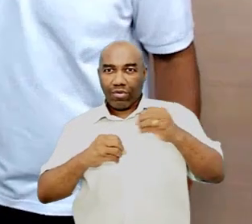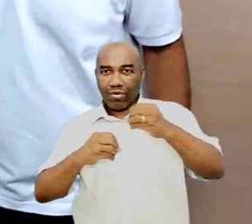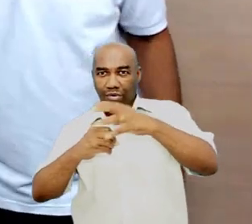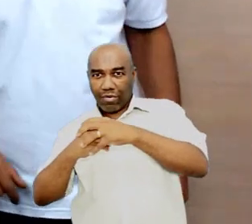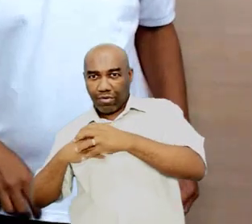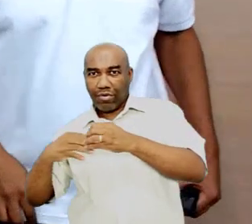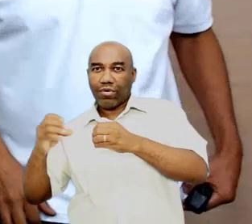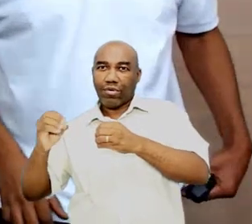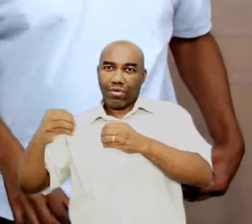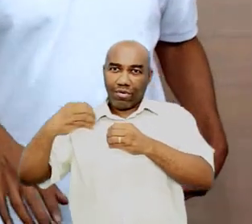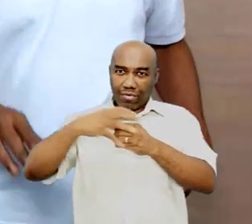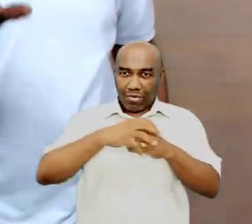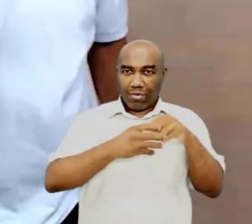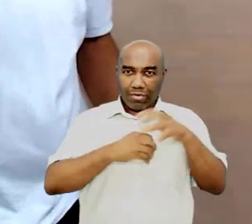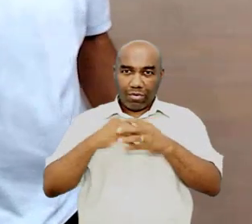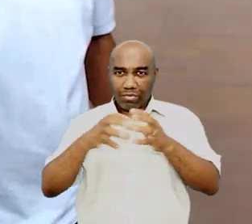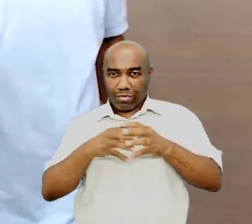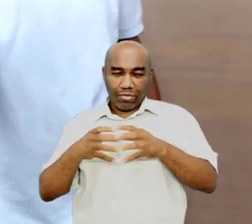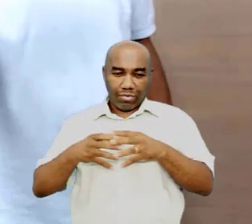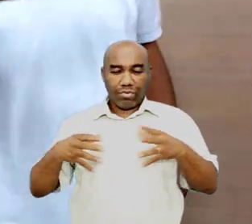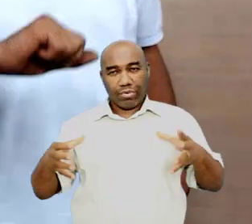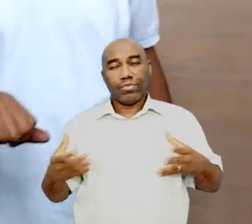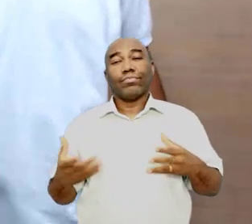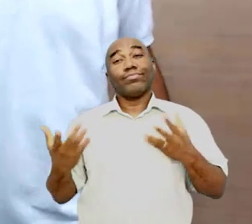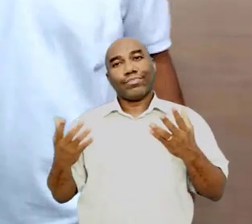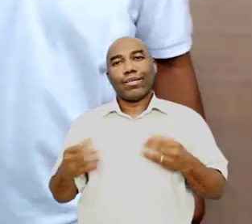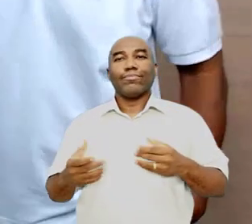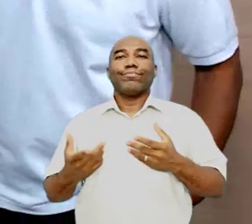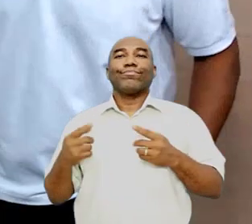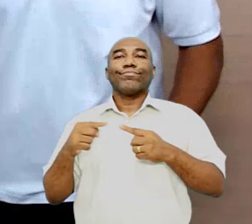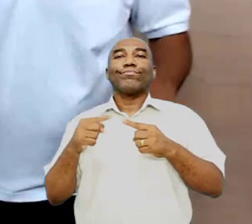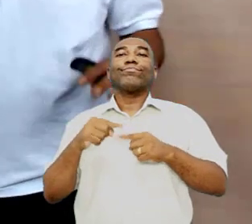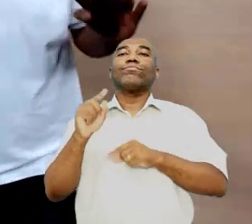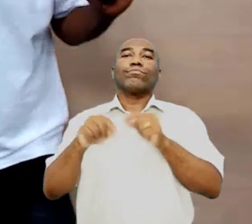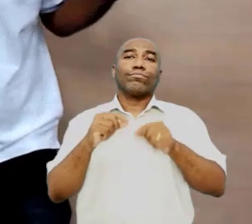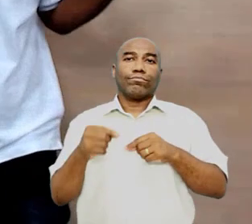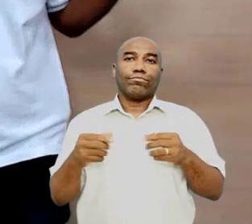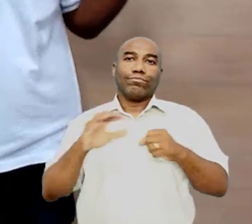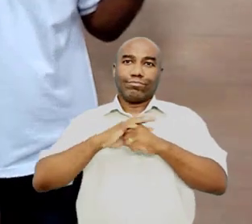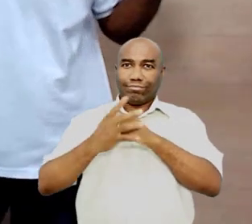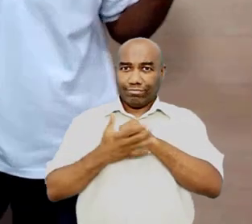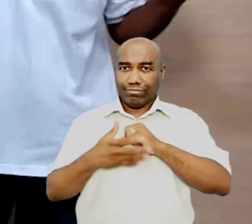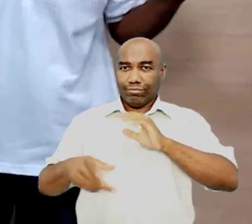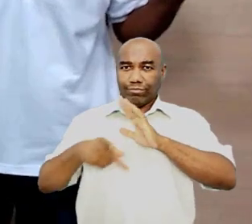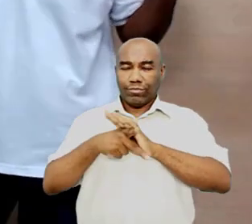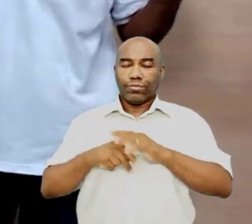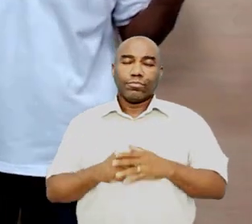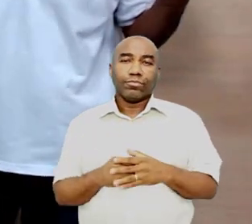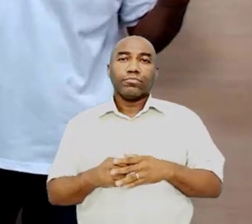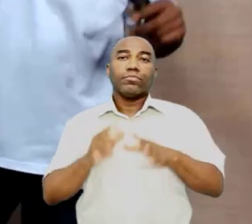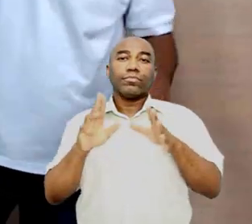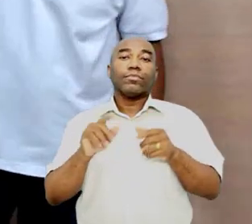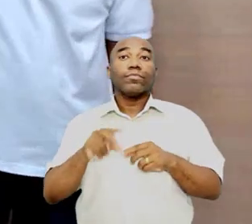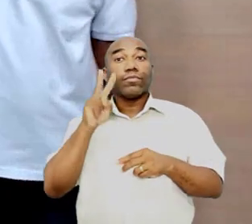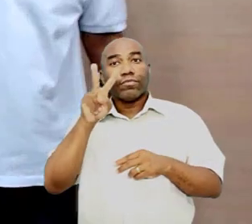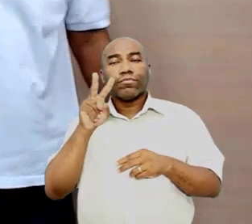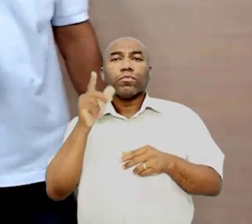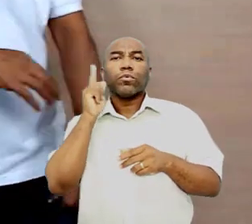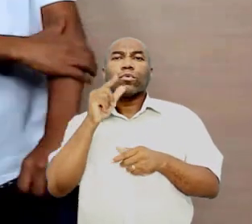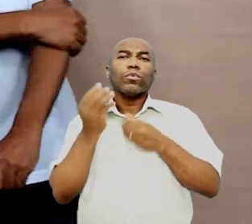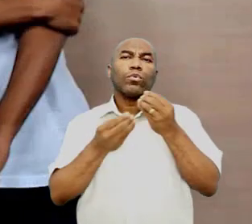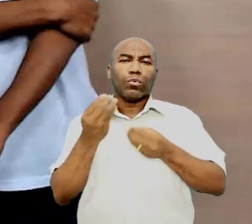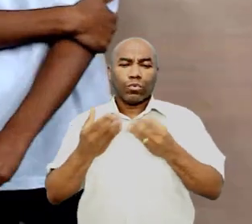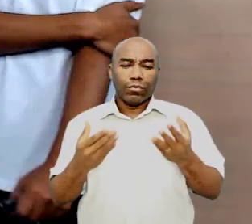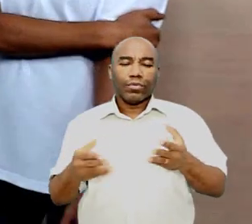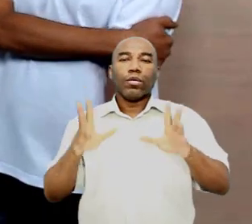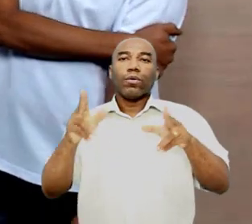dessas proteínas? Vamos. Você não vai estudar igual louco, não. Sabe por quê? Eu vou falar uma coisa doida para você agora. Olha aqui, ó. Olha para o vírus